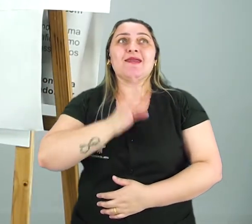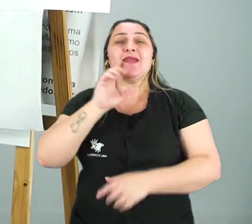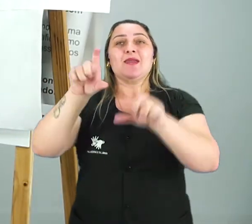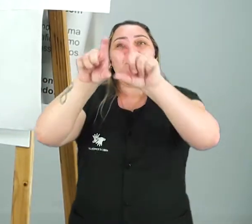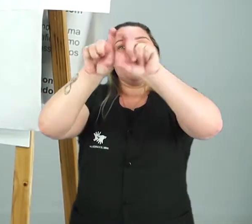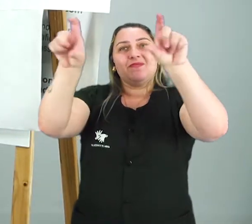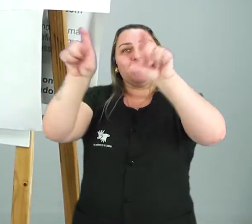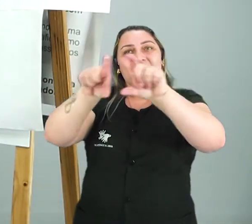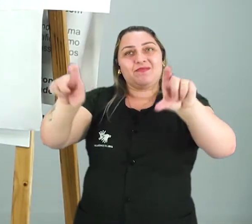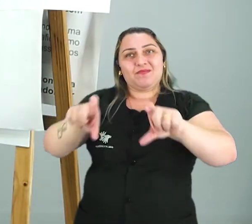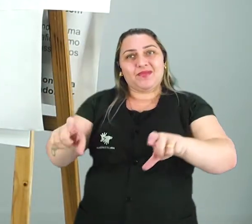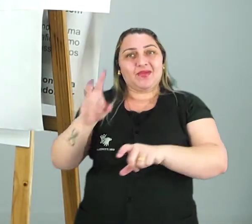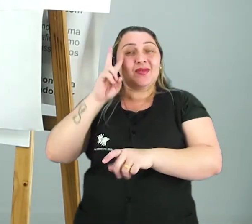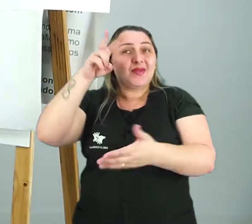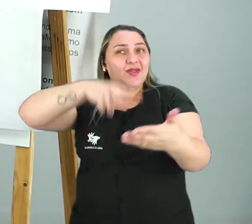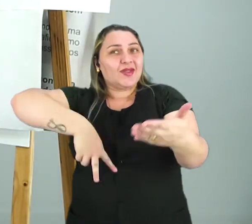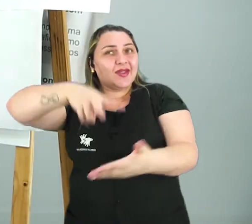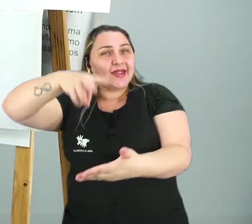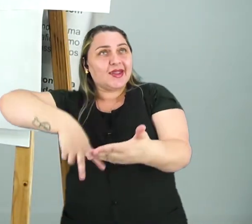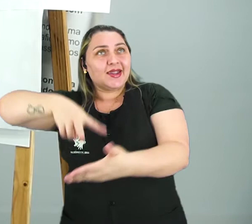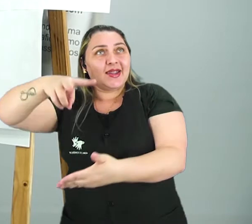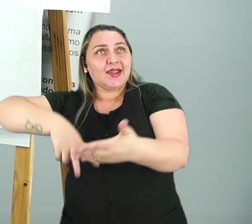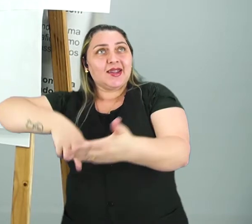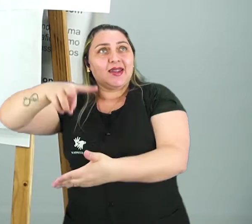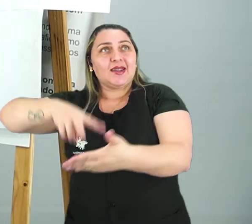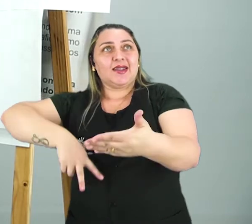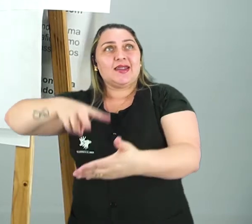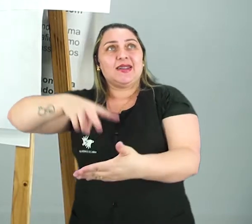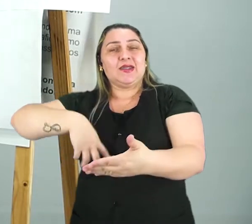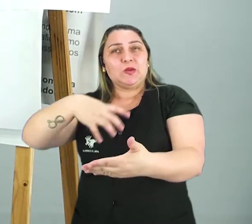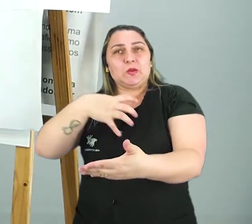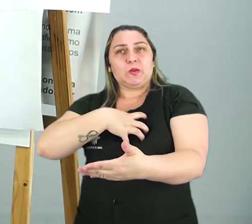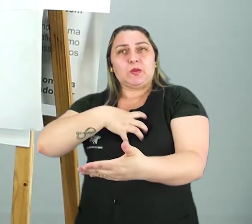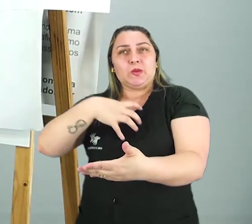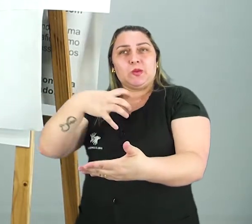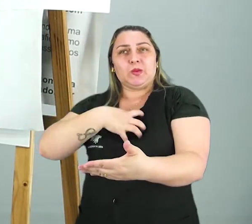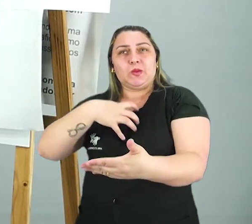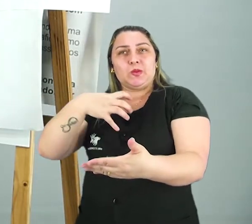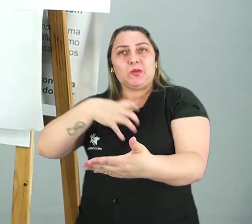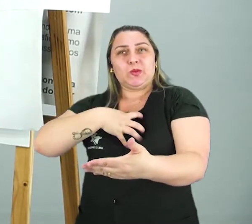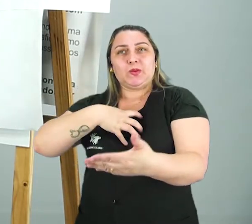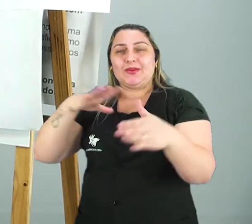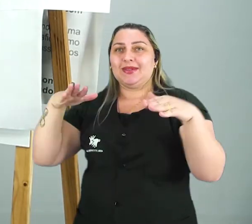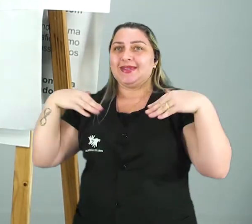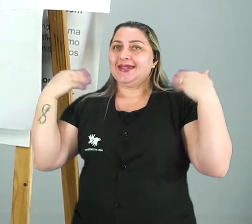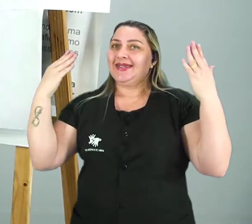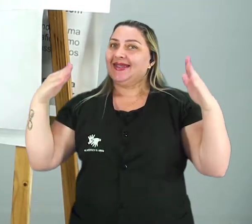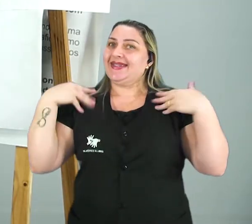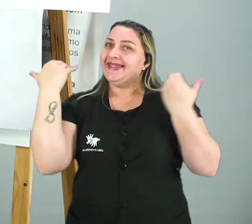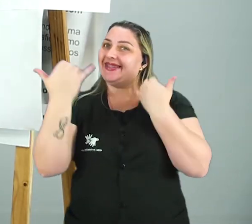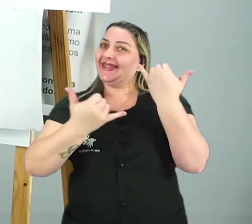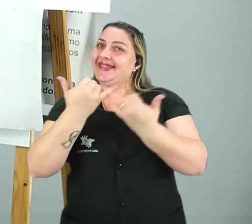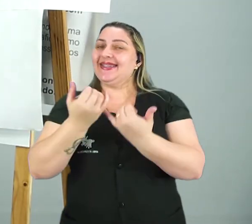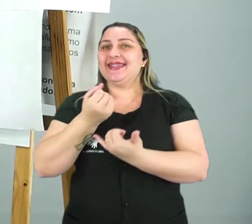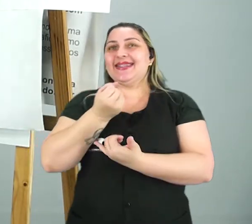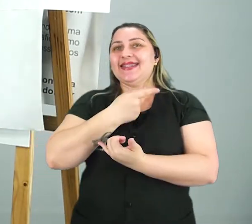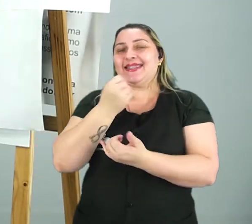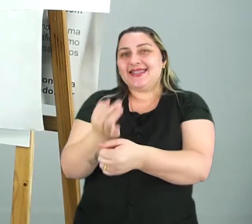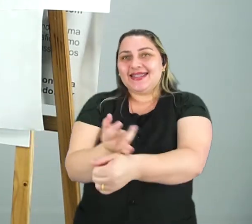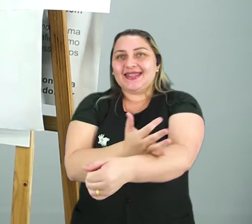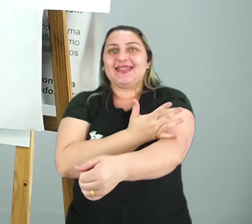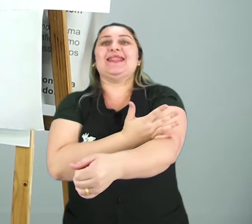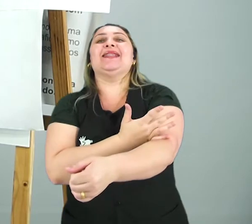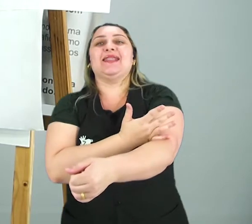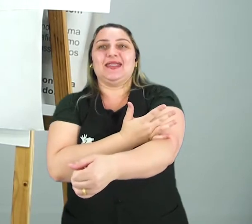tirinhas do Maurício de Souza, né? A gente tem esses sentimentos. A gente se diverte, a gente se emociona, a gente se